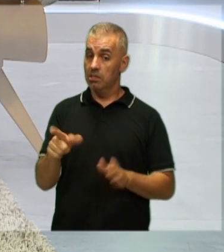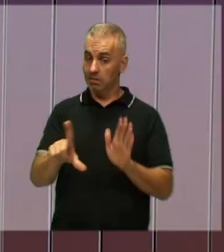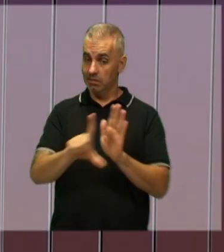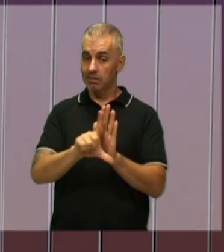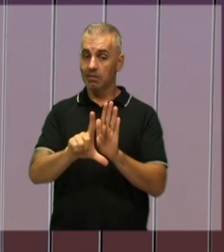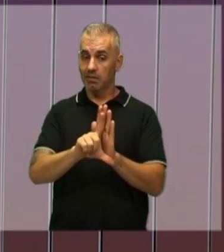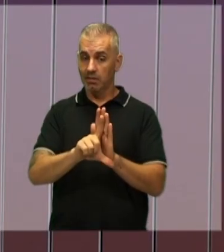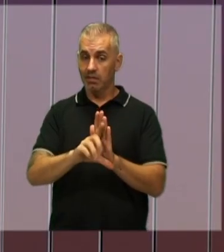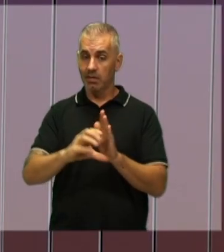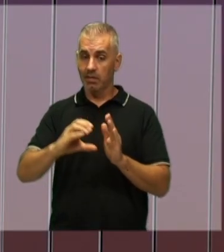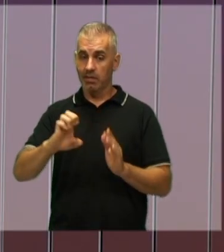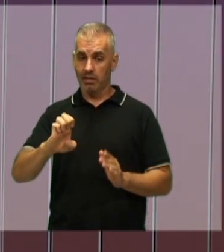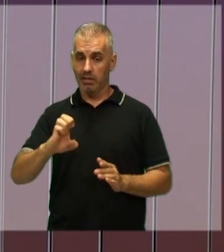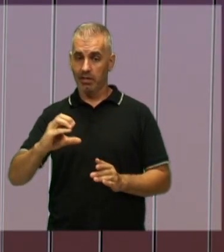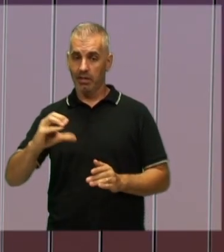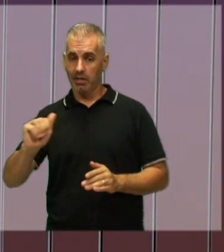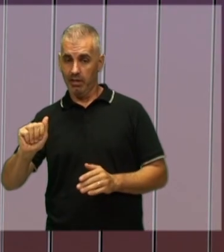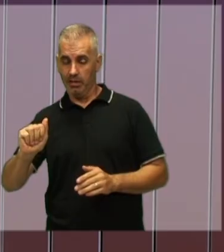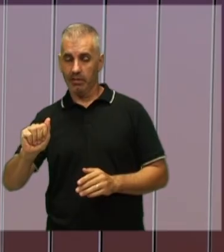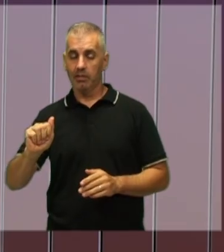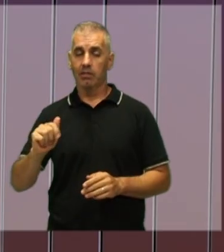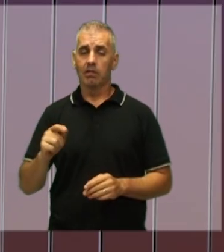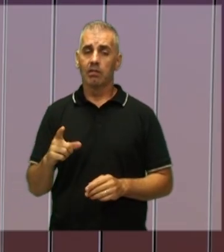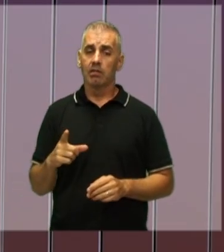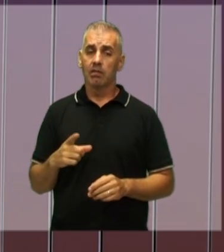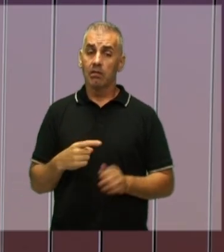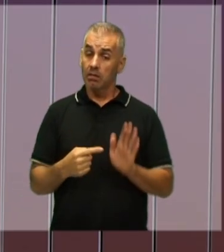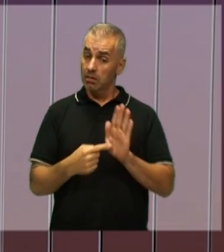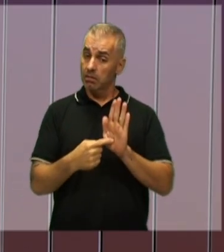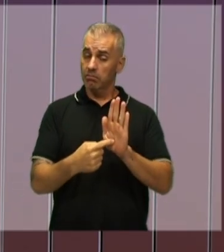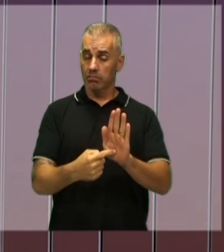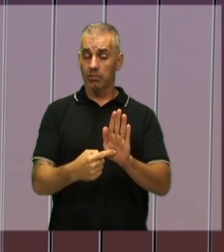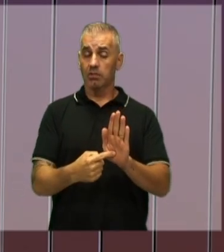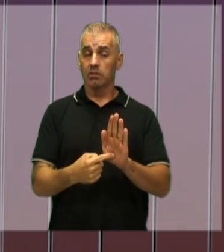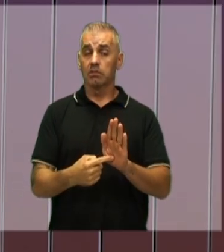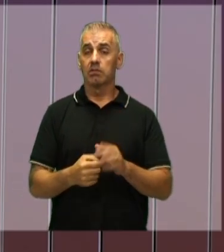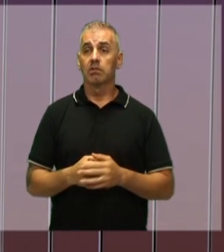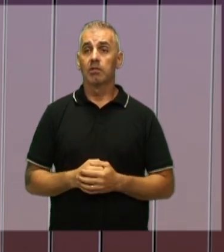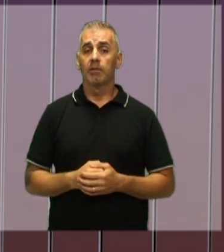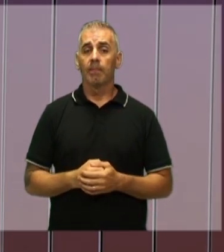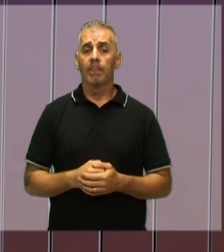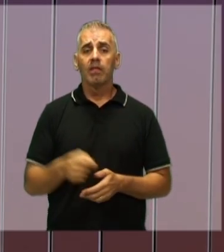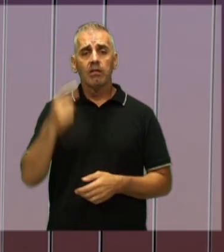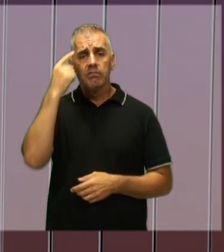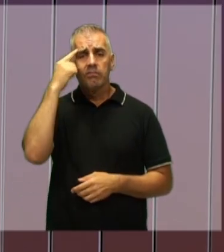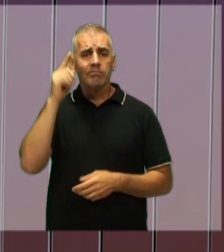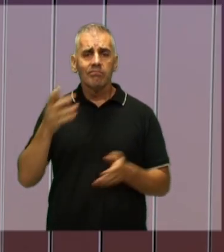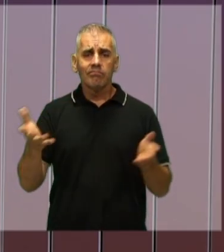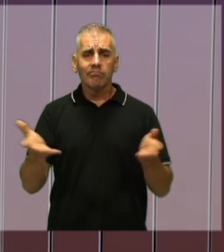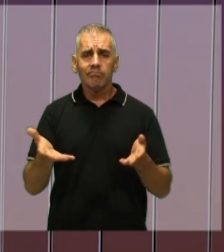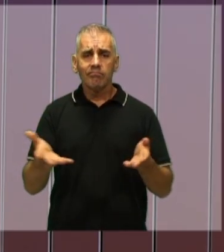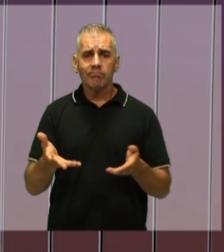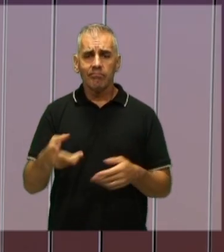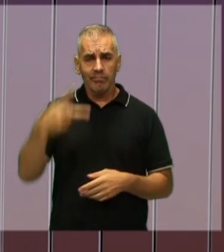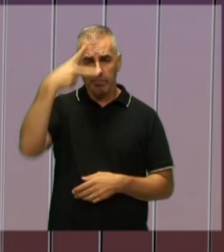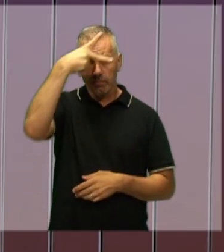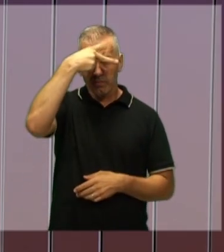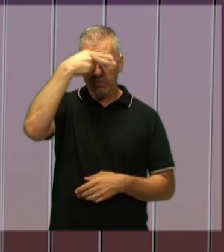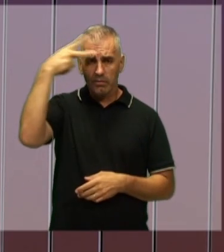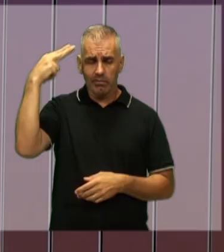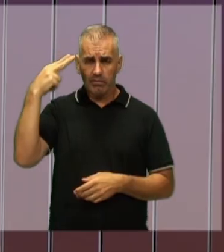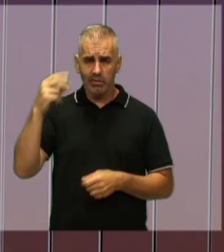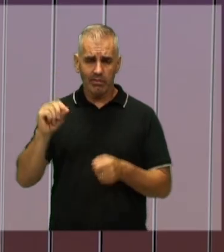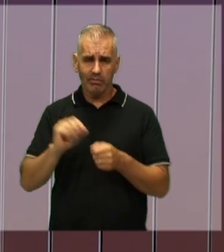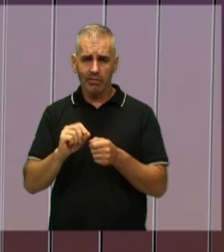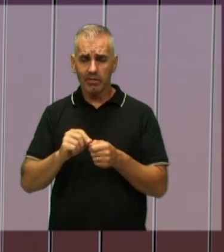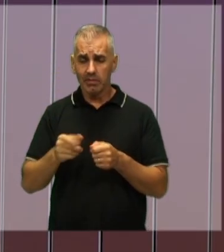aqui você está... Né? Até porque hoje, porque a gente não está pensando só hoje o prefeito não vai fazer isso, porque o